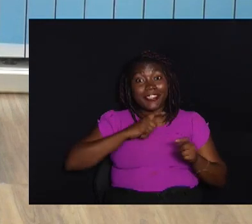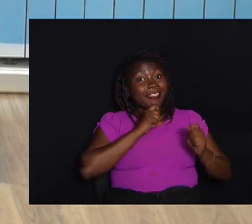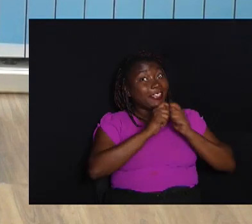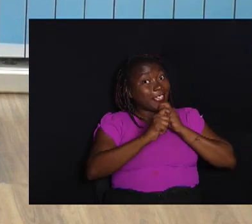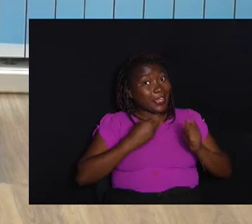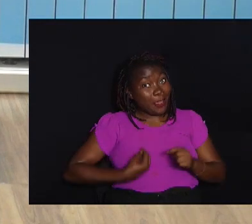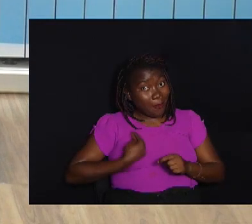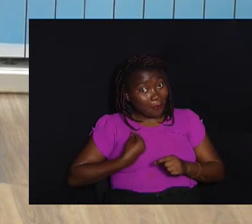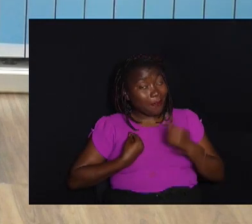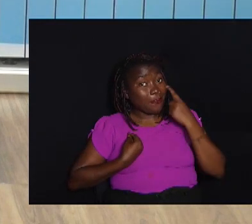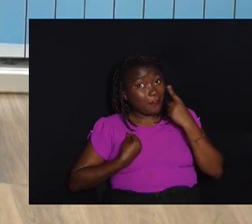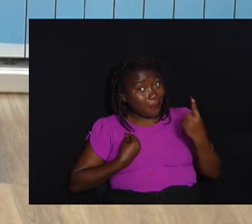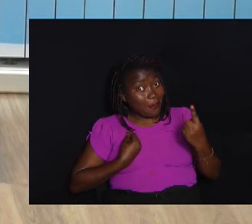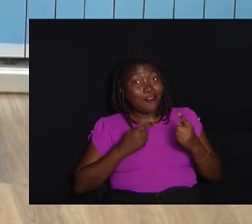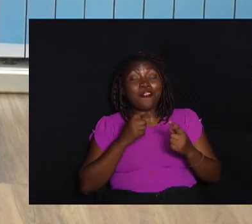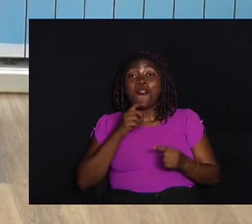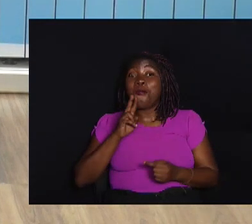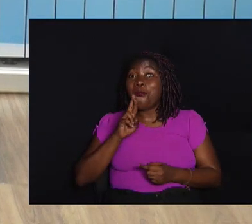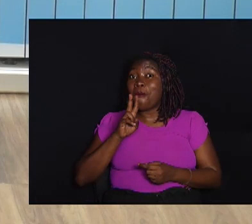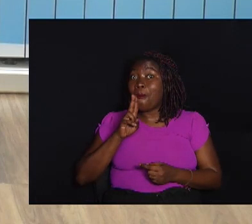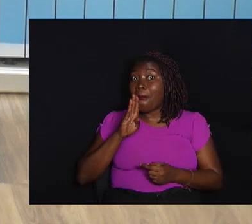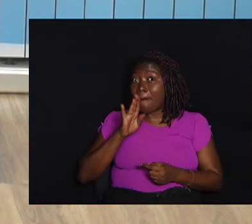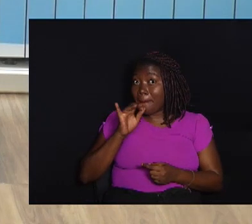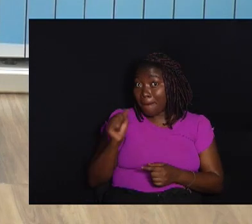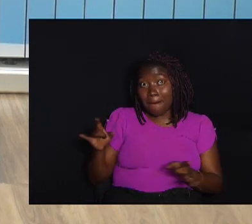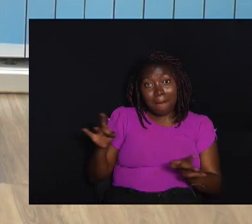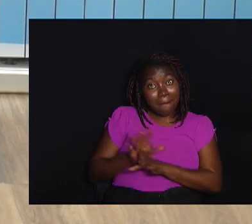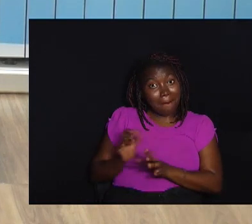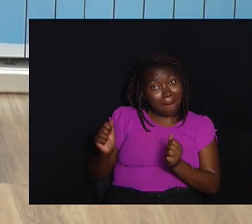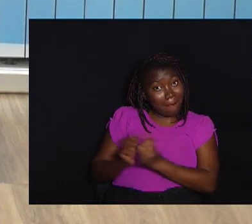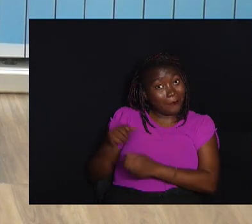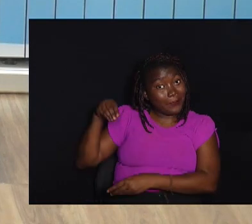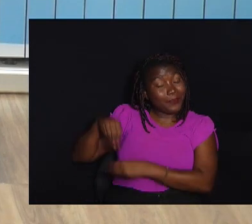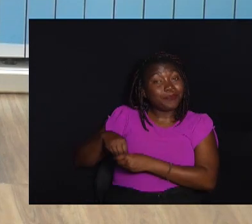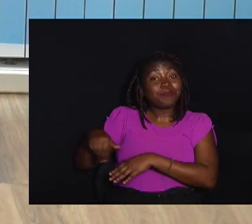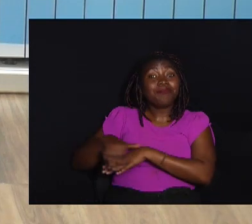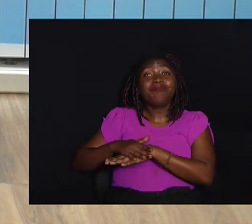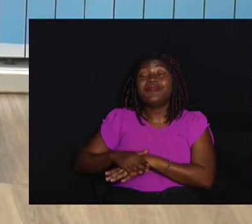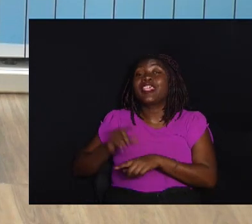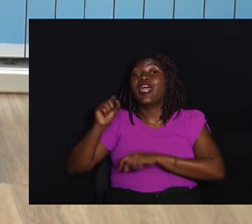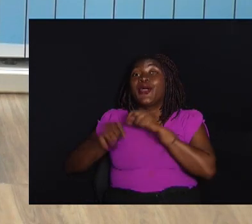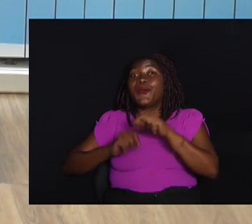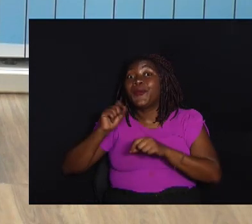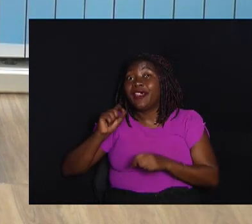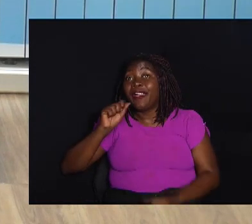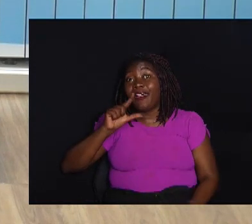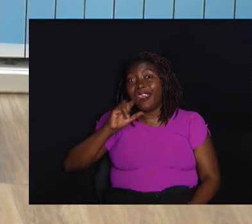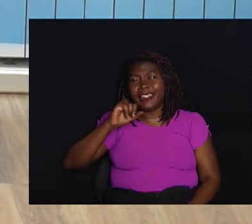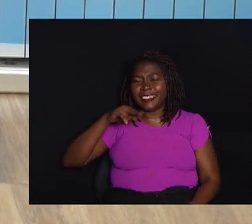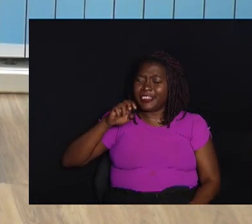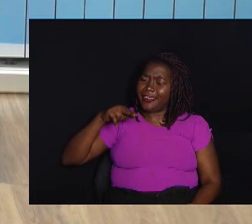viu? A Rúbia de Oliveira já está aqui nos nossos estúdios e vai conversar sobre alienação parental. Você já ouviu,